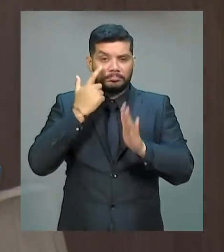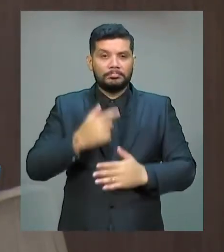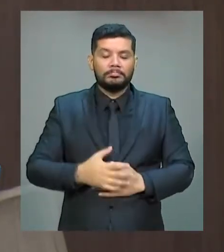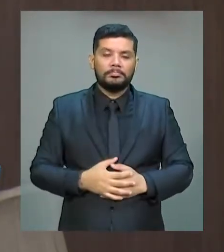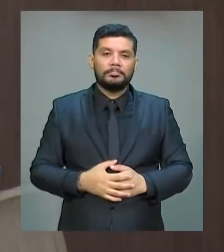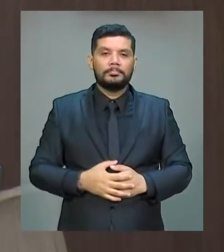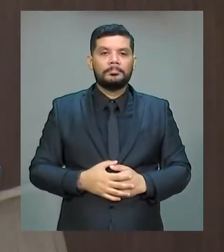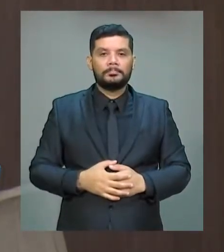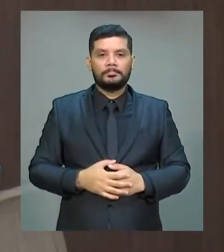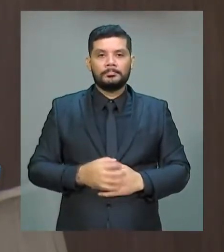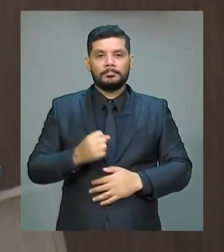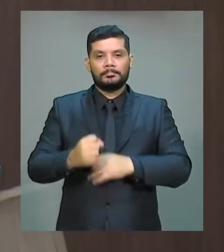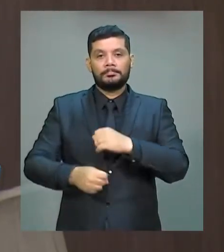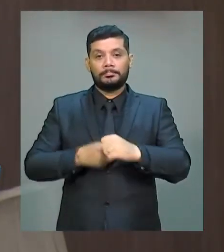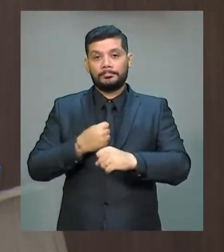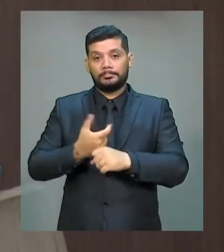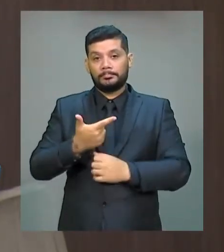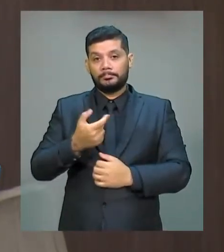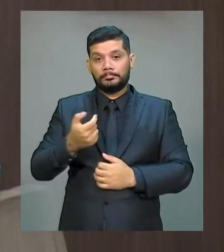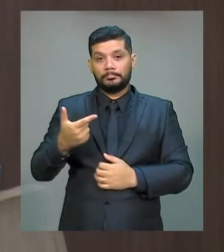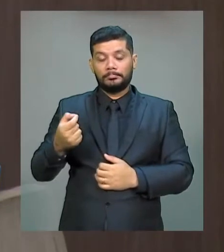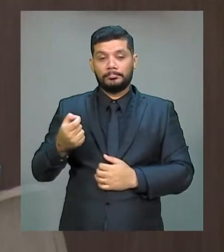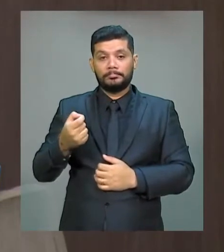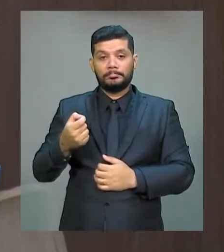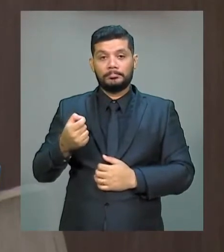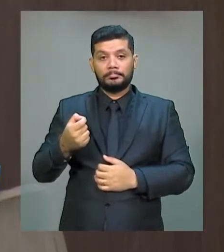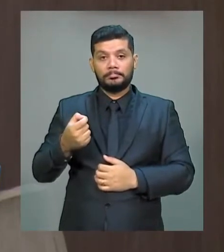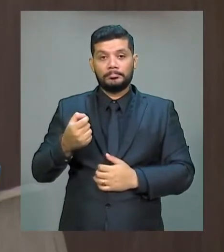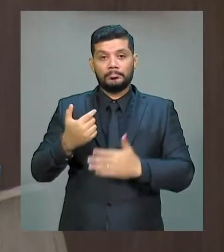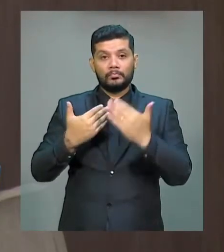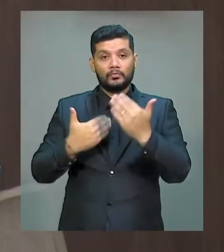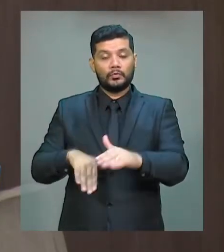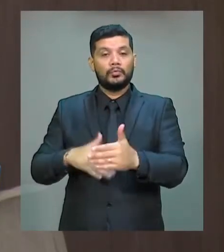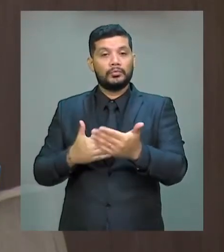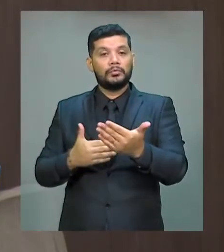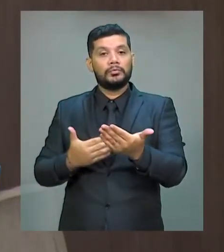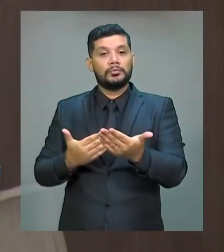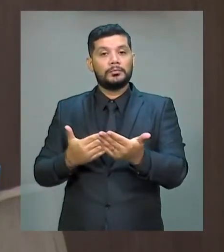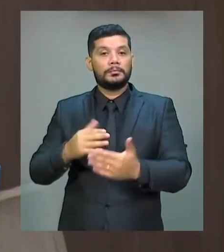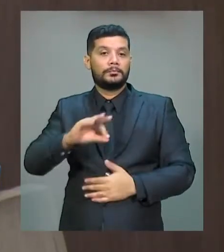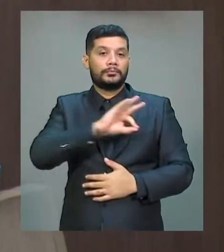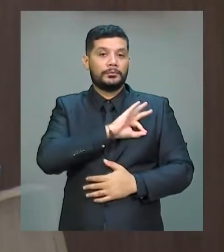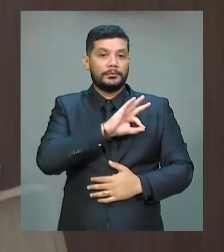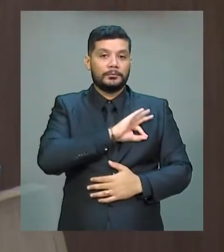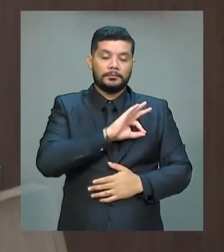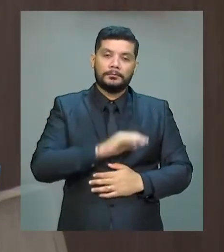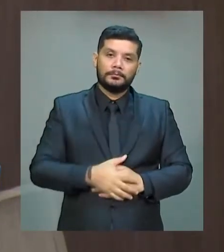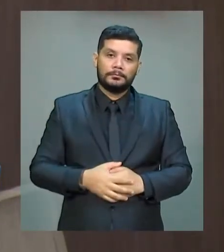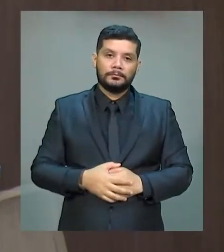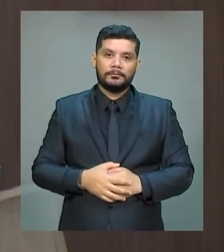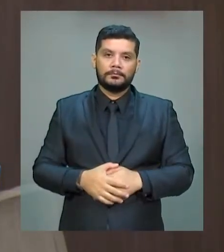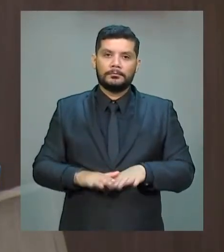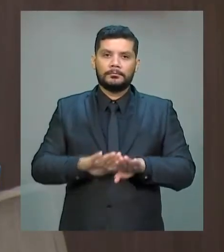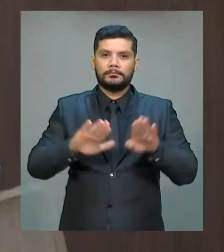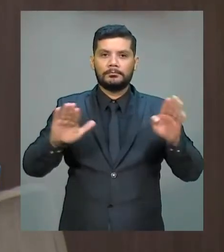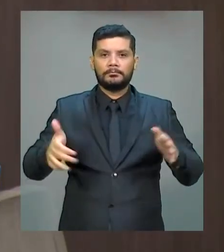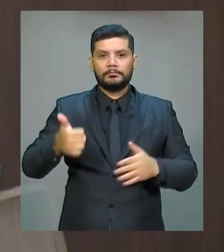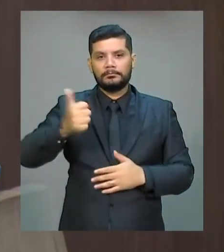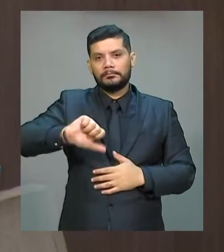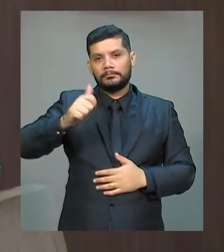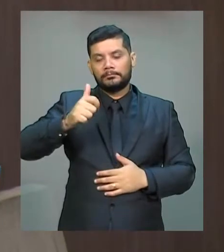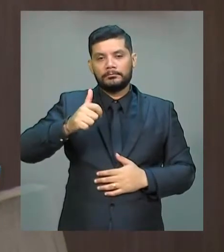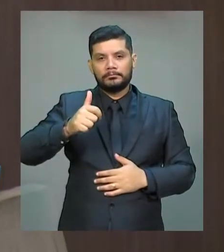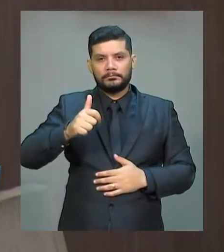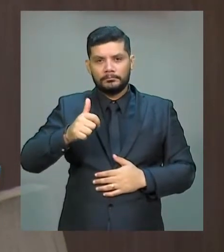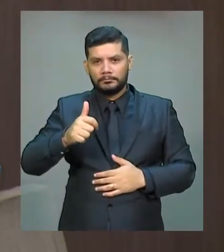Em 2010, fez concurso para a PM e a banca de avaliação psicossocial